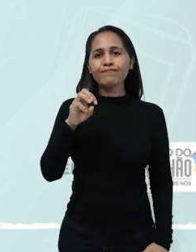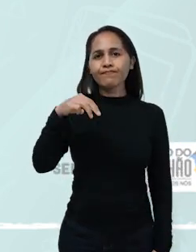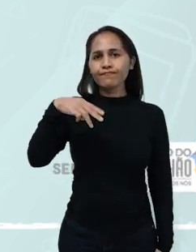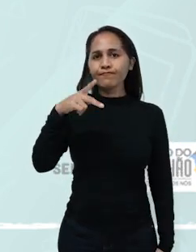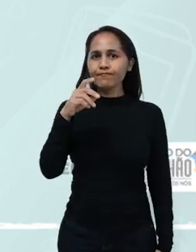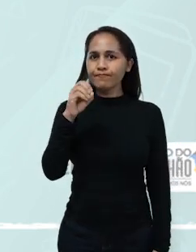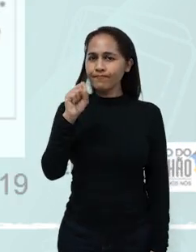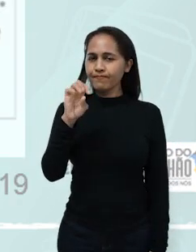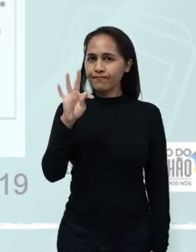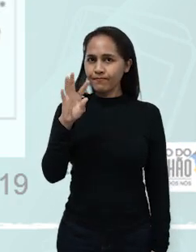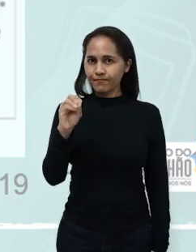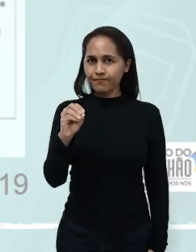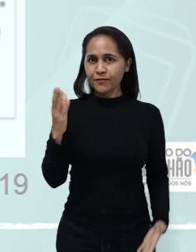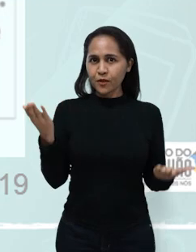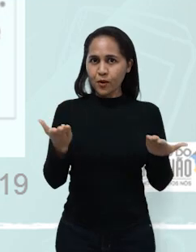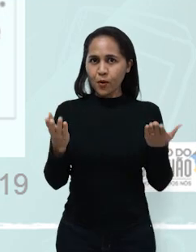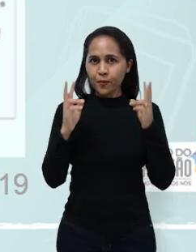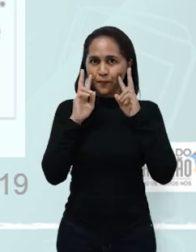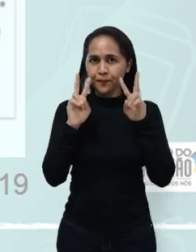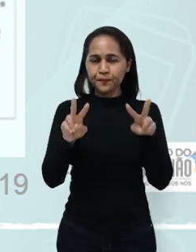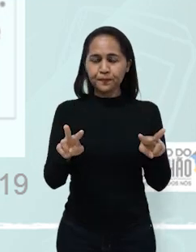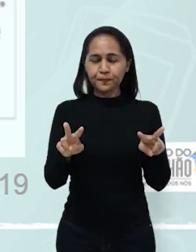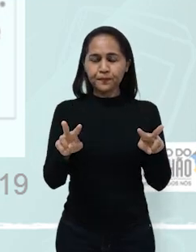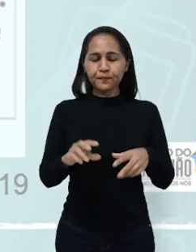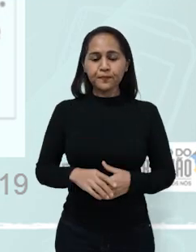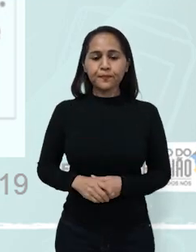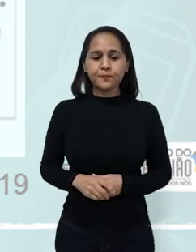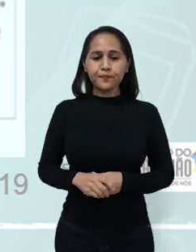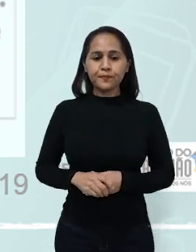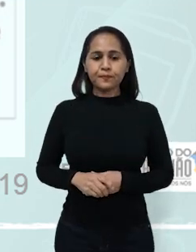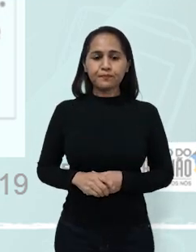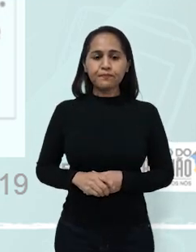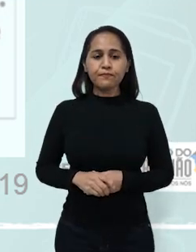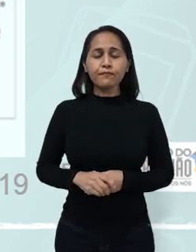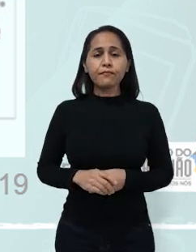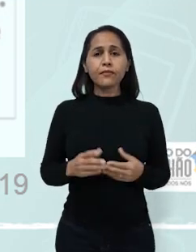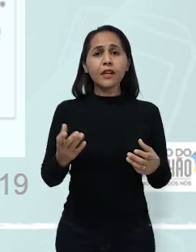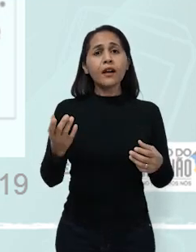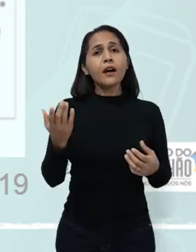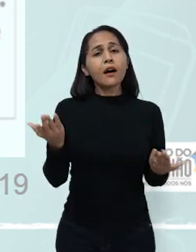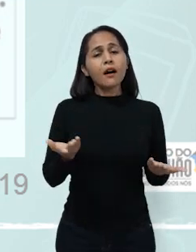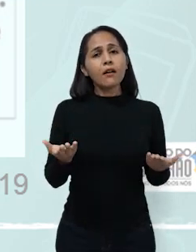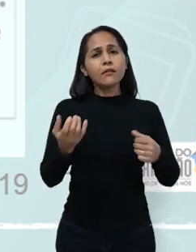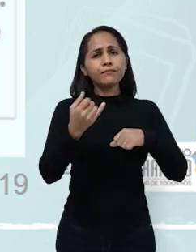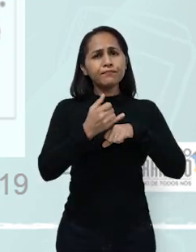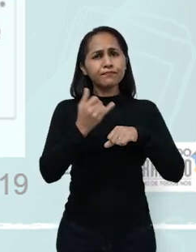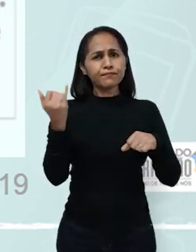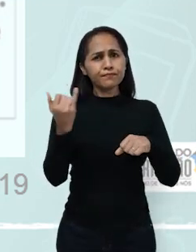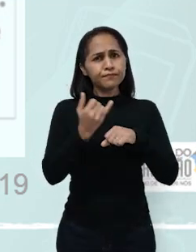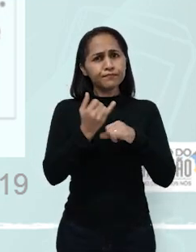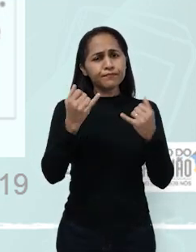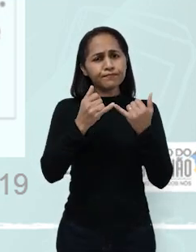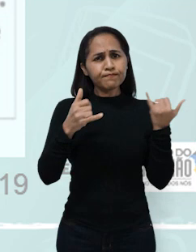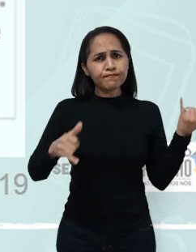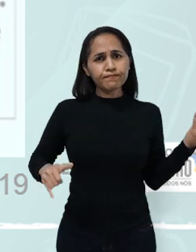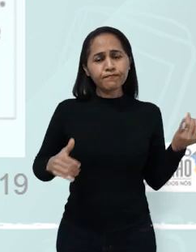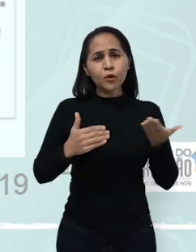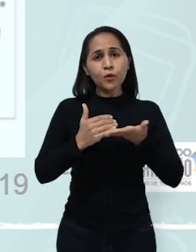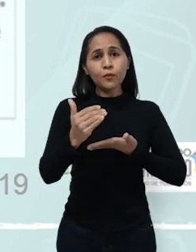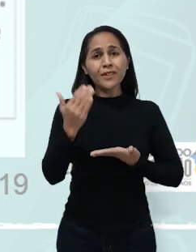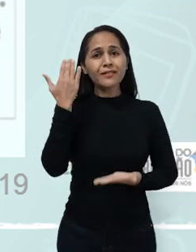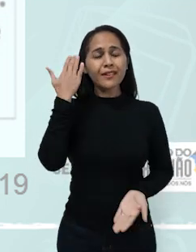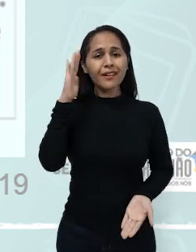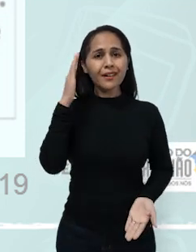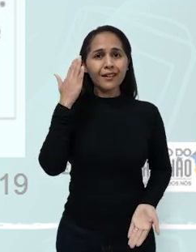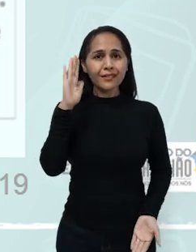acompanhe. Bom, vamos lá, vamos iniciar. Então, dissociação e ionização. Vamos começar trabalhando a ideia